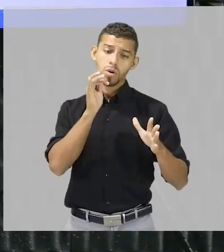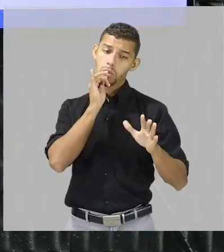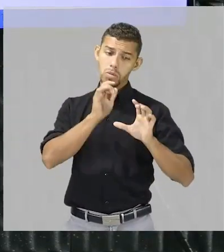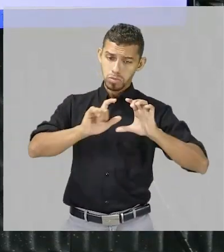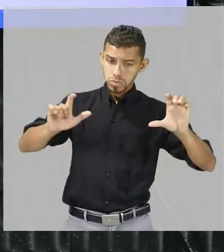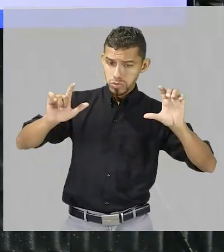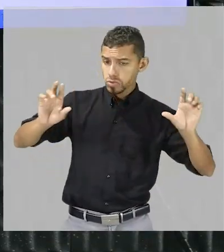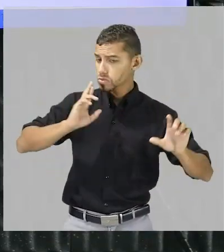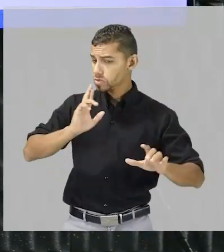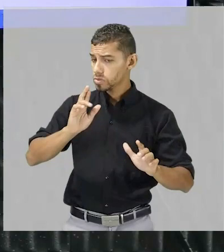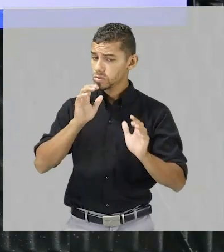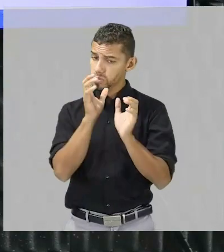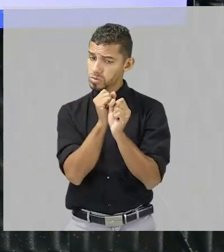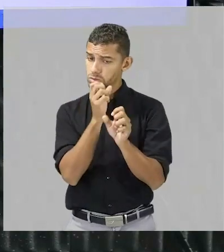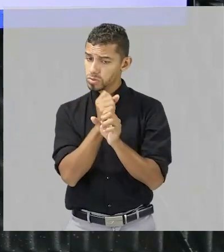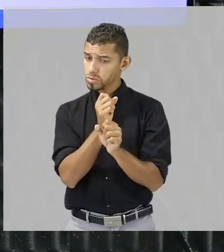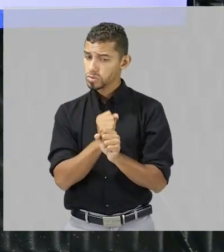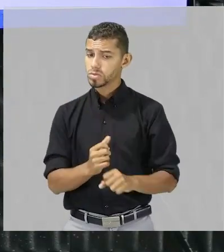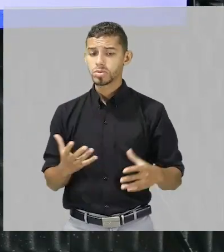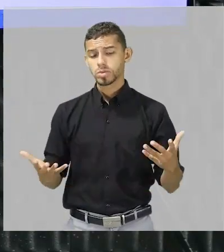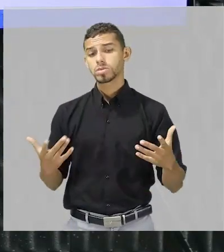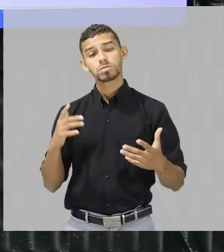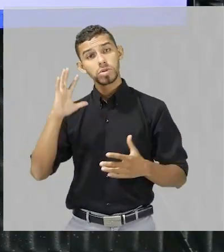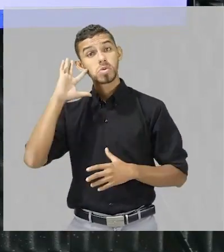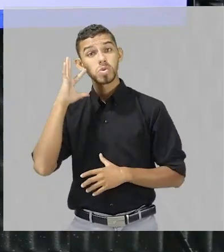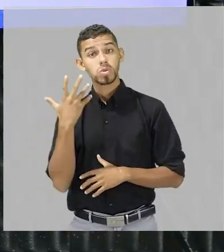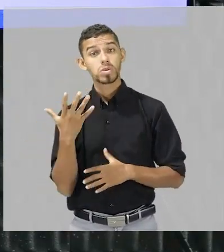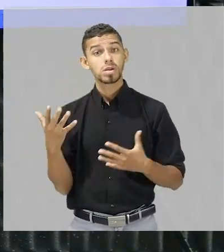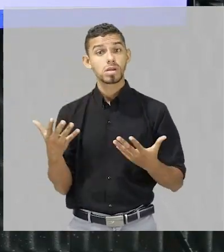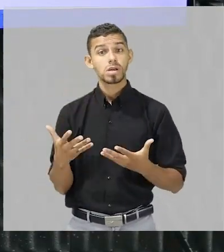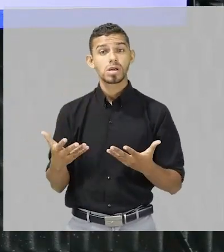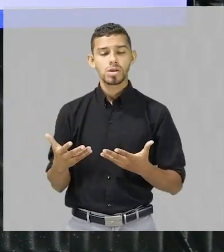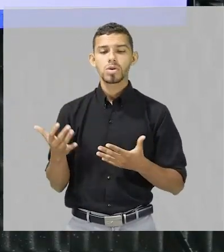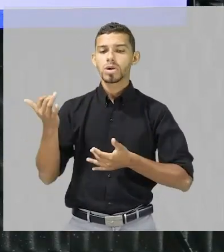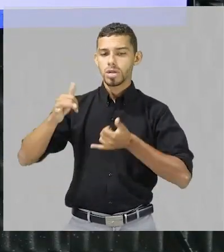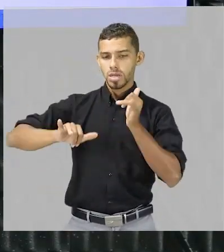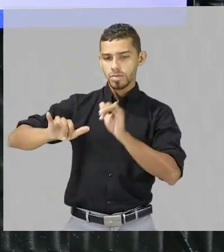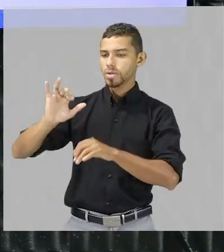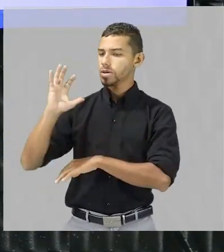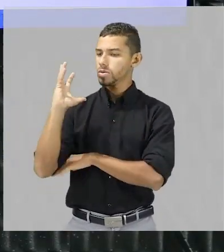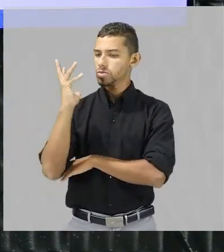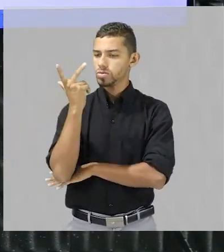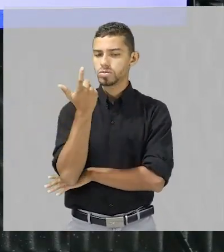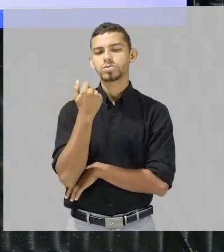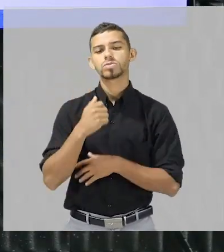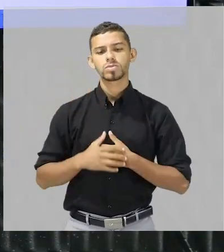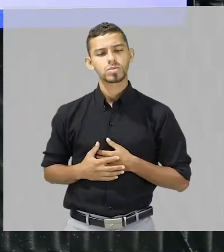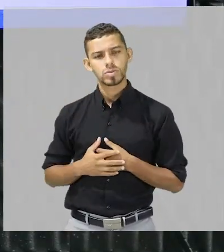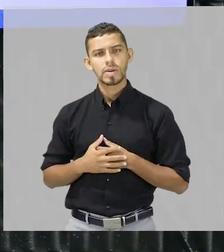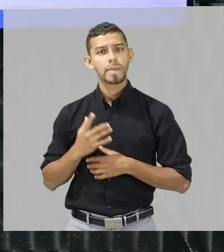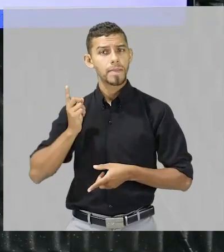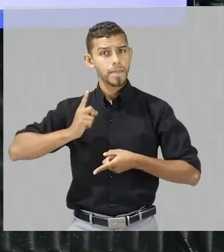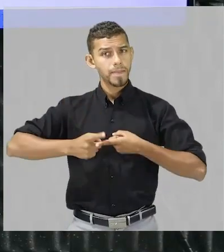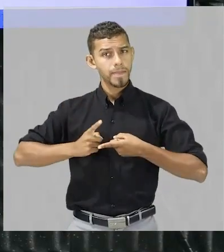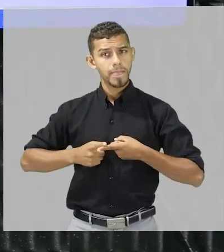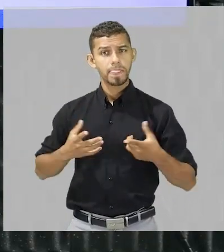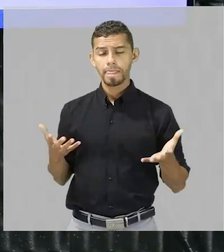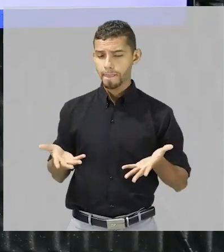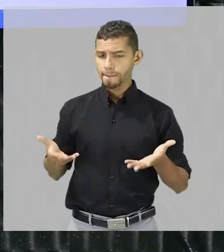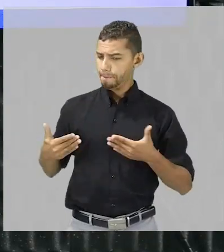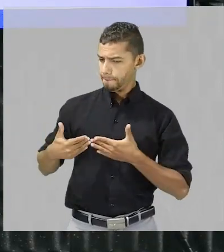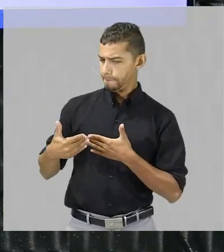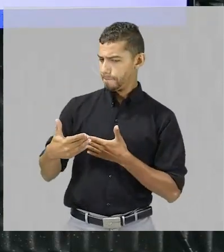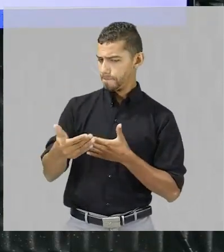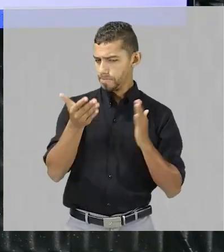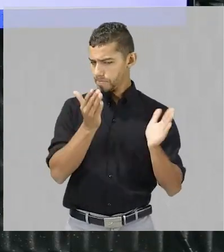reações, como também a gente pode, numa situação como essa, trabalhar a química ambiental. Por quê? Porque esse processo,